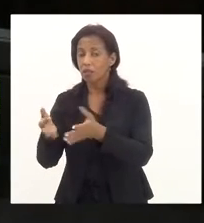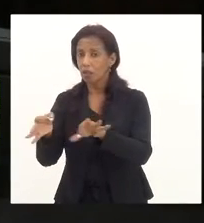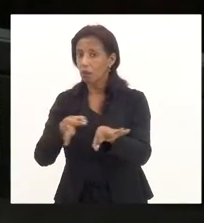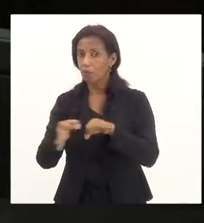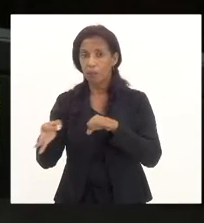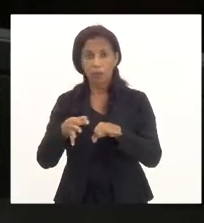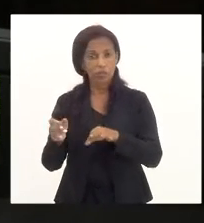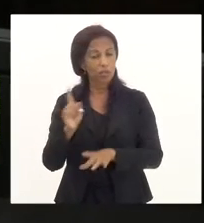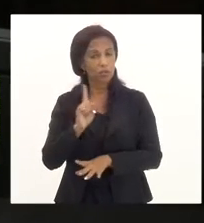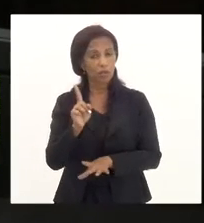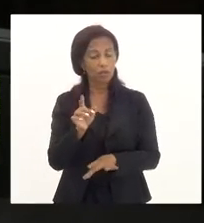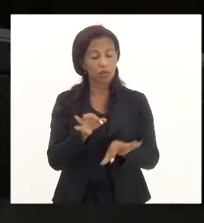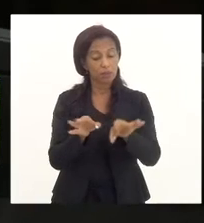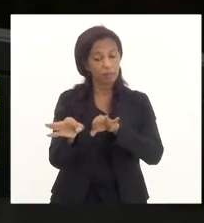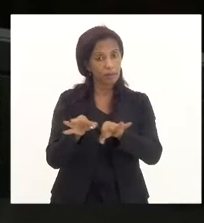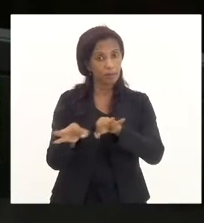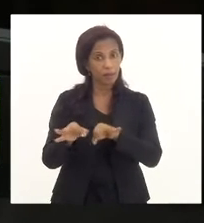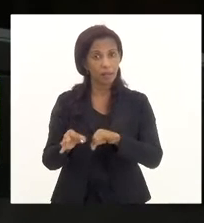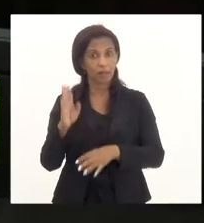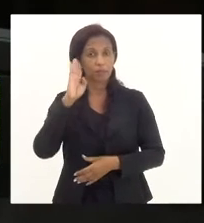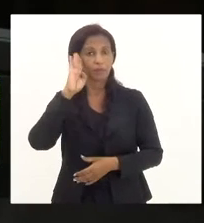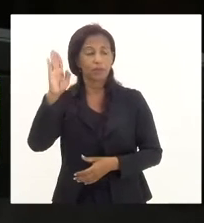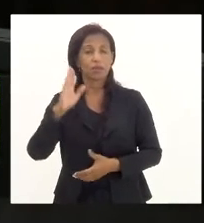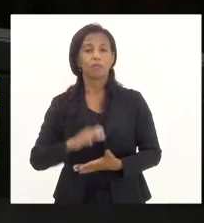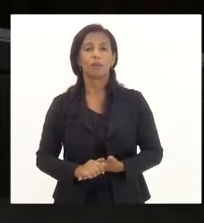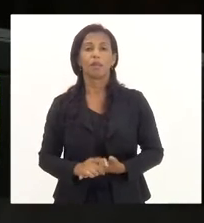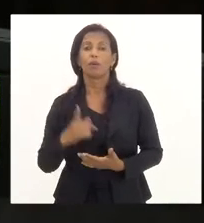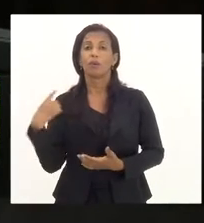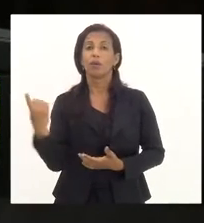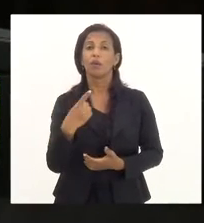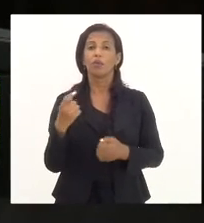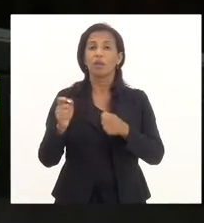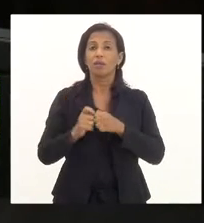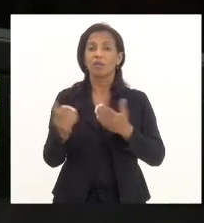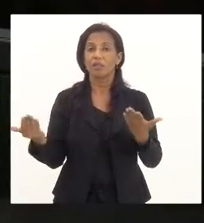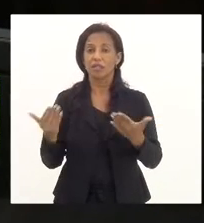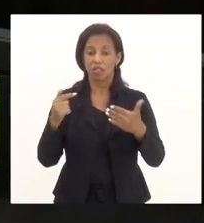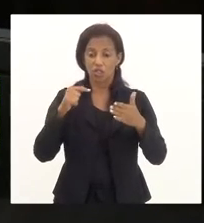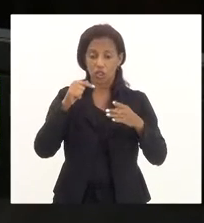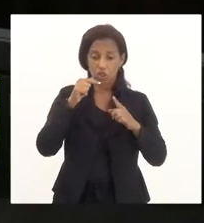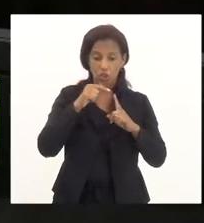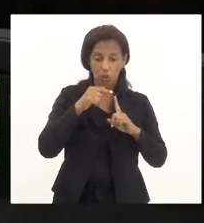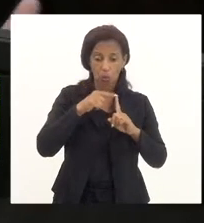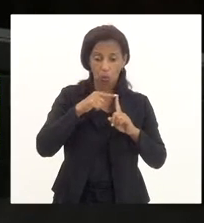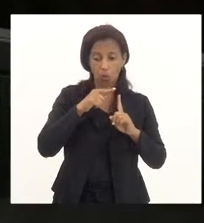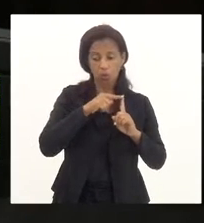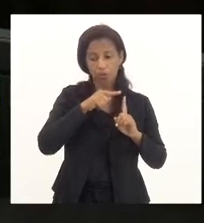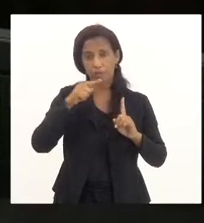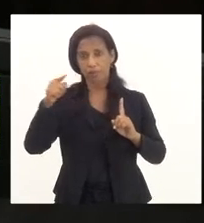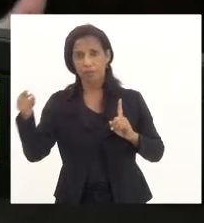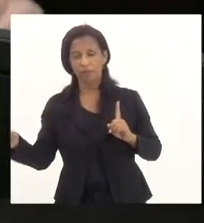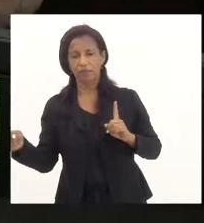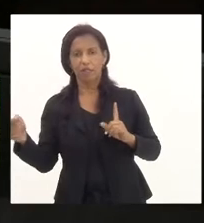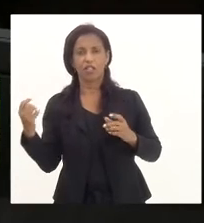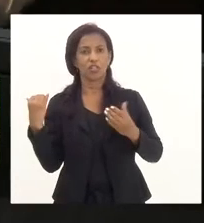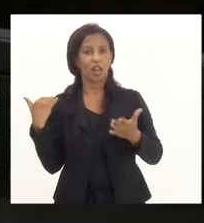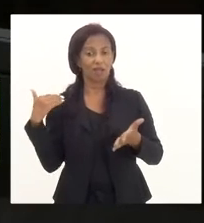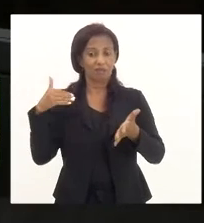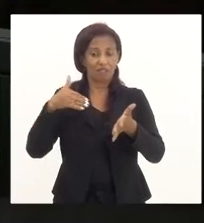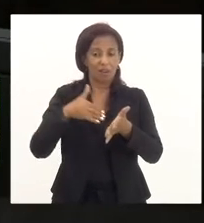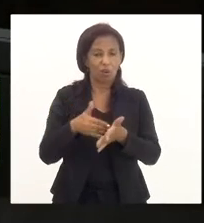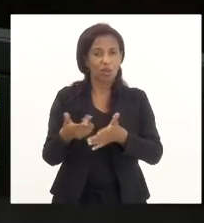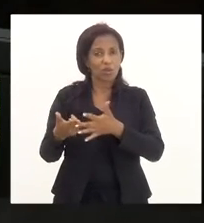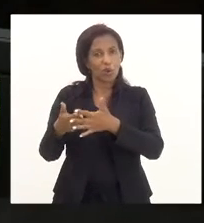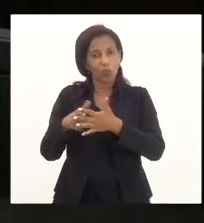plano plano está sendo elaborado e o principal do plano é o que a gente vai fazer agora em diante o que nós fizemos até agora é